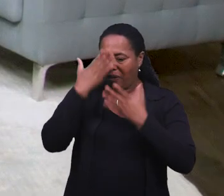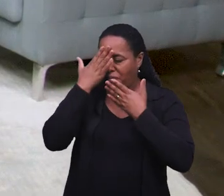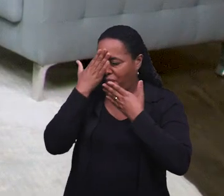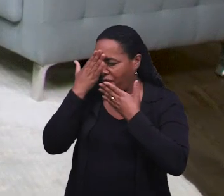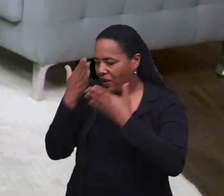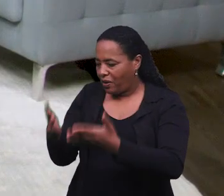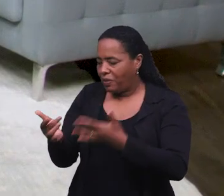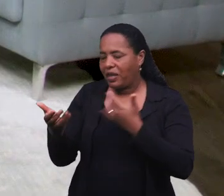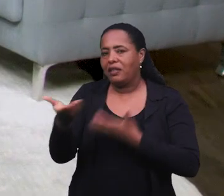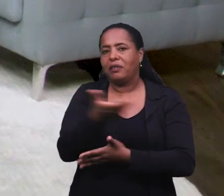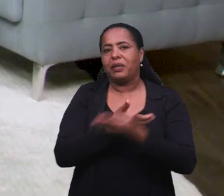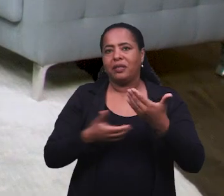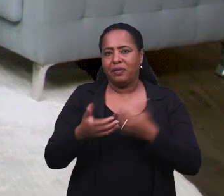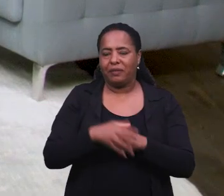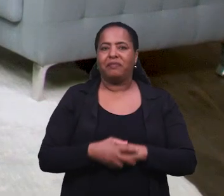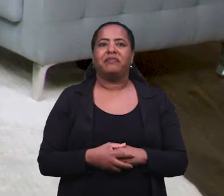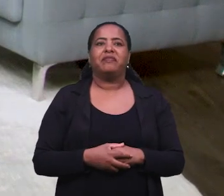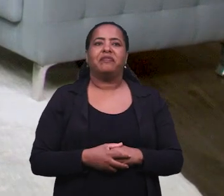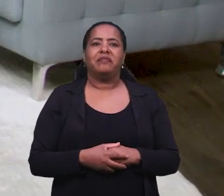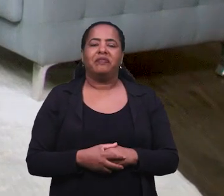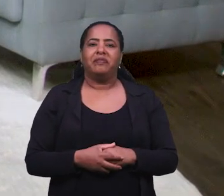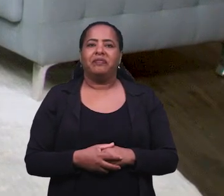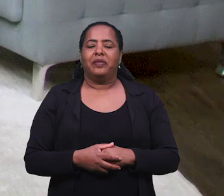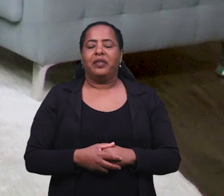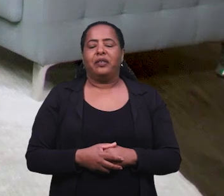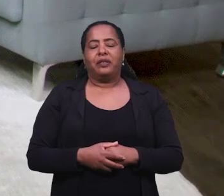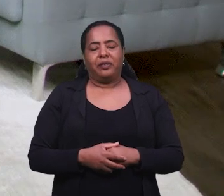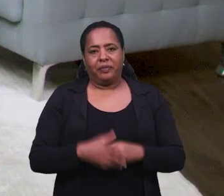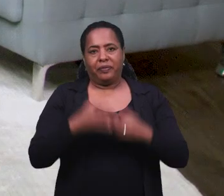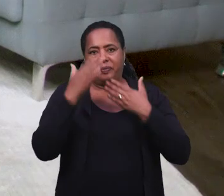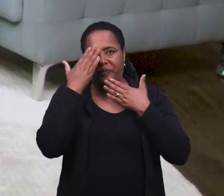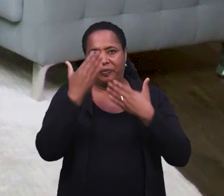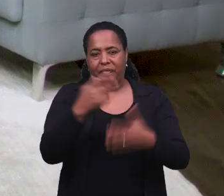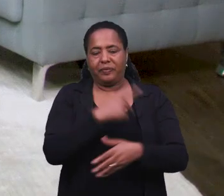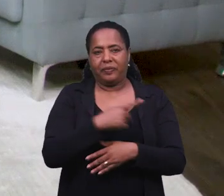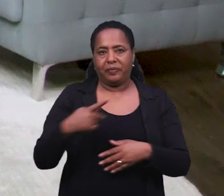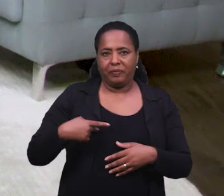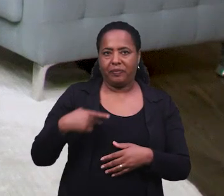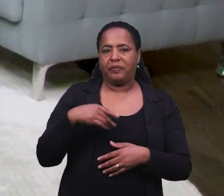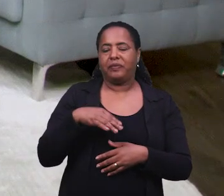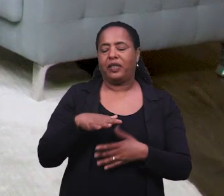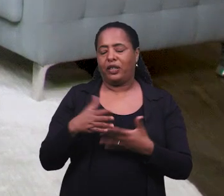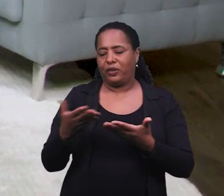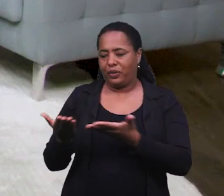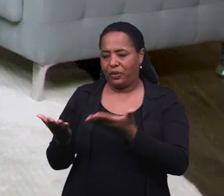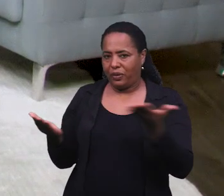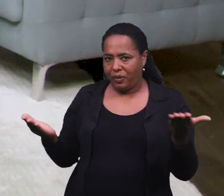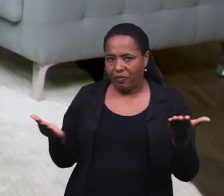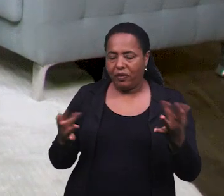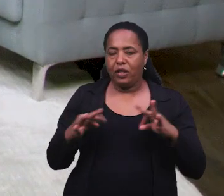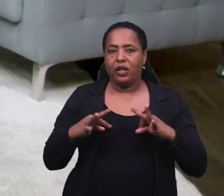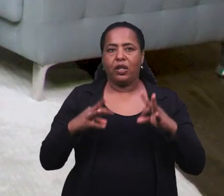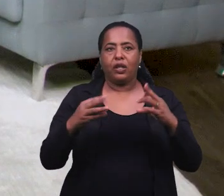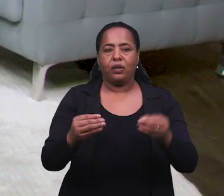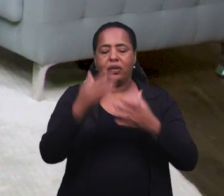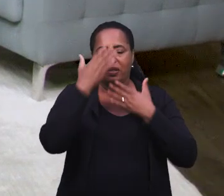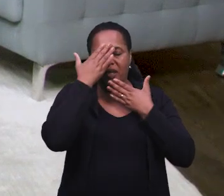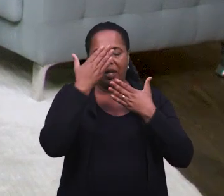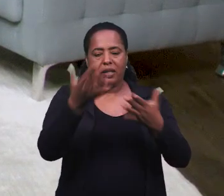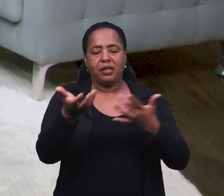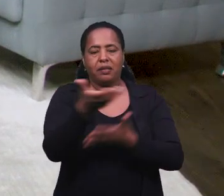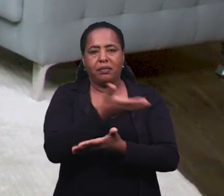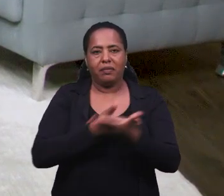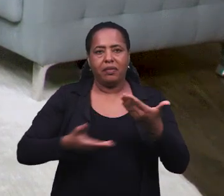queridos convidados, pastor Eduardo Michel, que esteve conosco aqui falando um pouco da palavra de Deus no que diz respeito